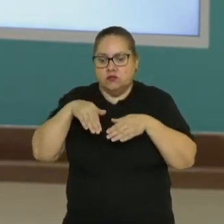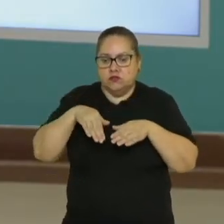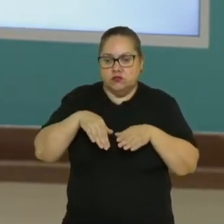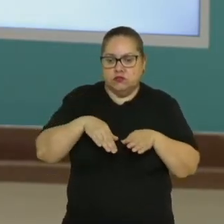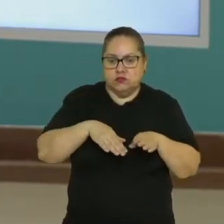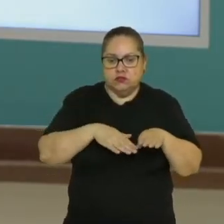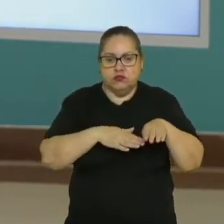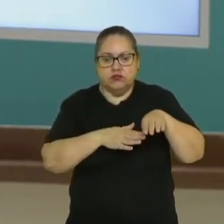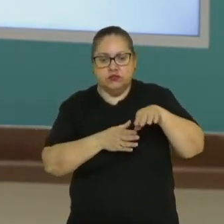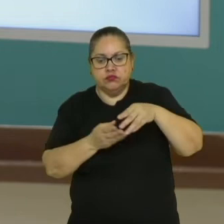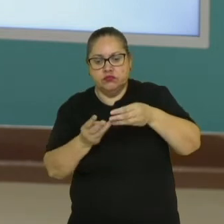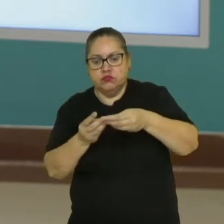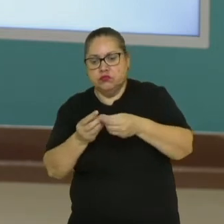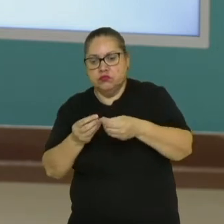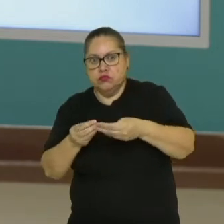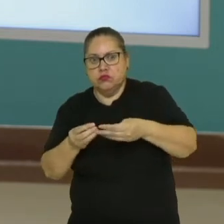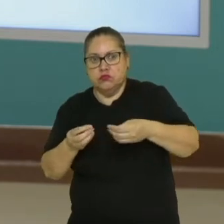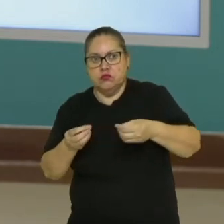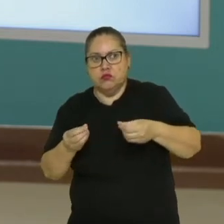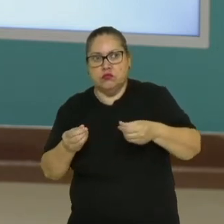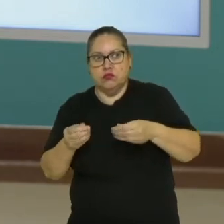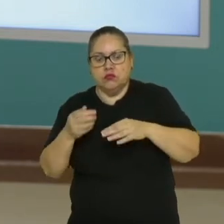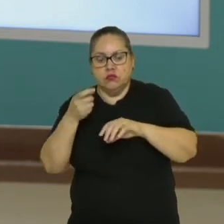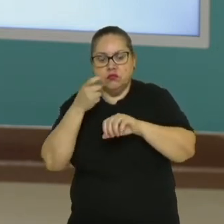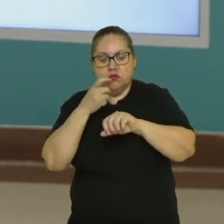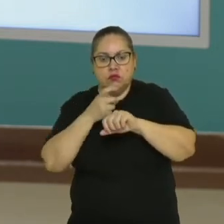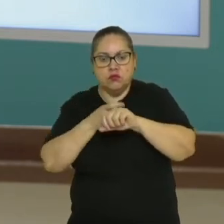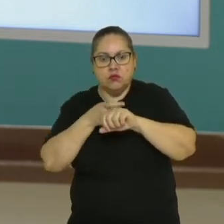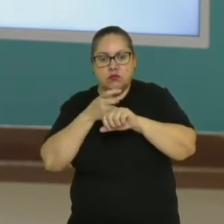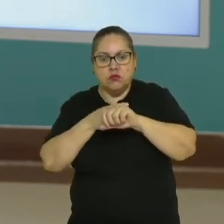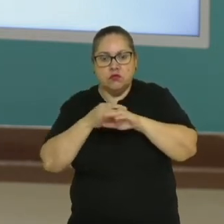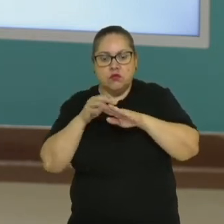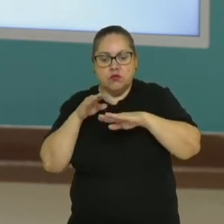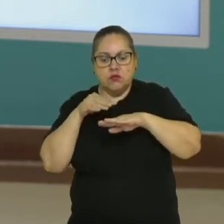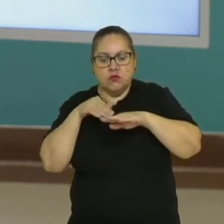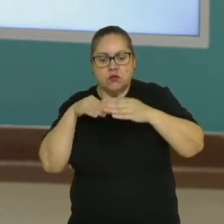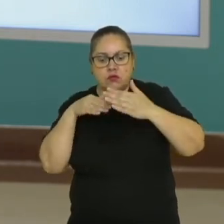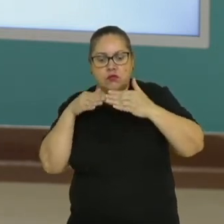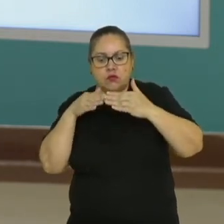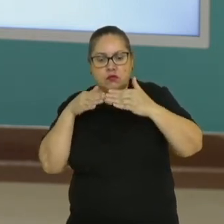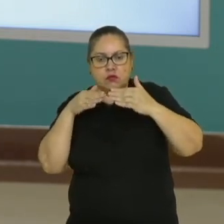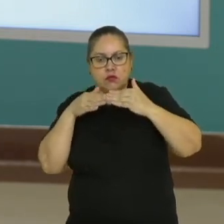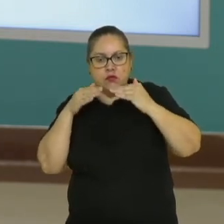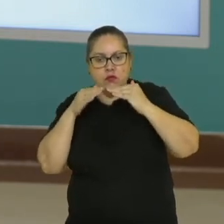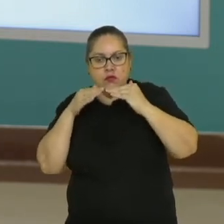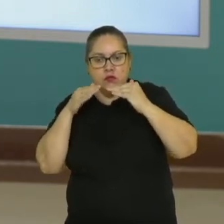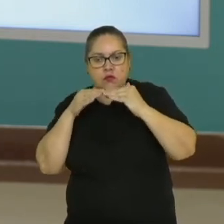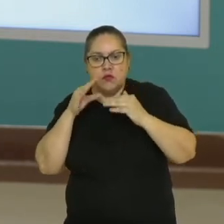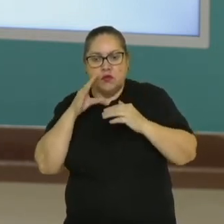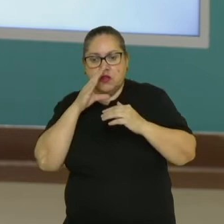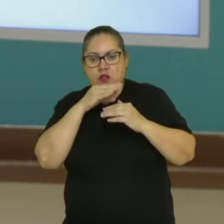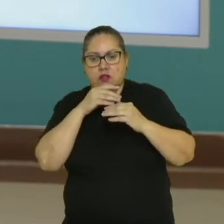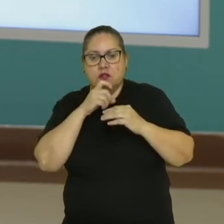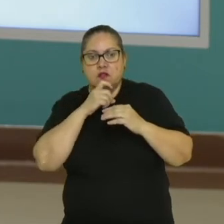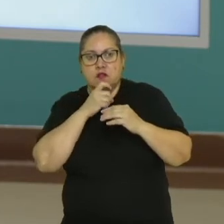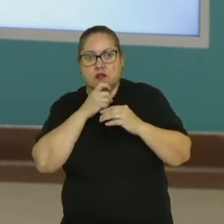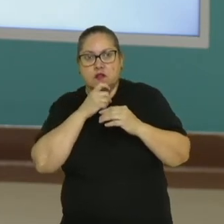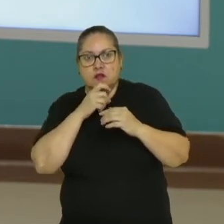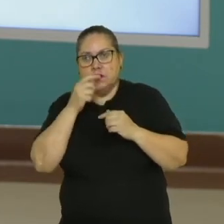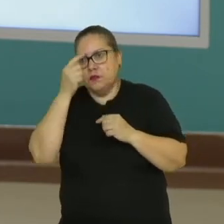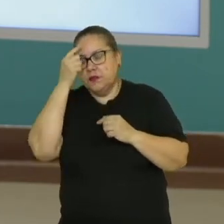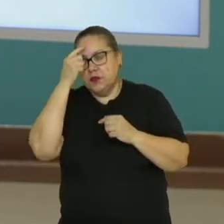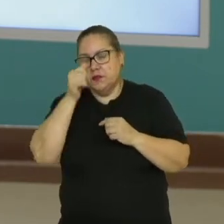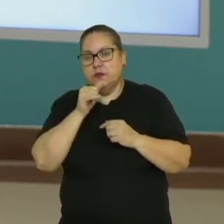tornando-se líquida, ela ia entrando em contato com essa superfície muito quente e resfriava. Pense,